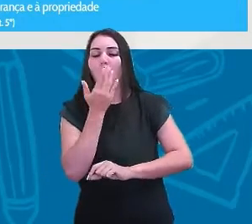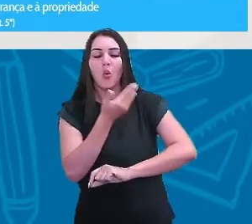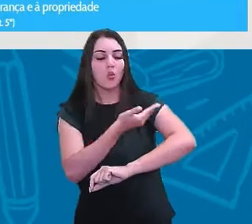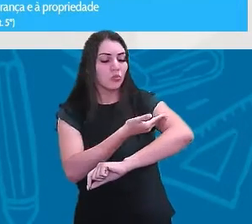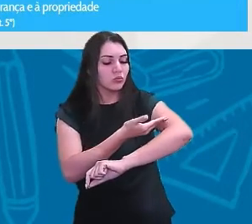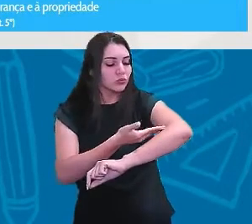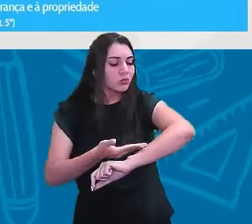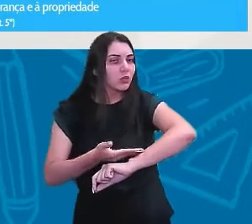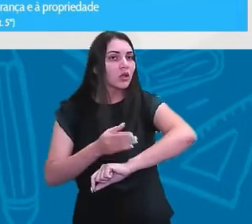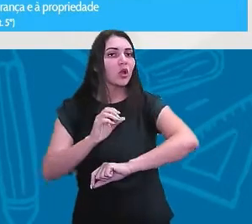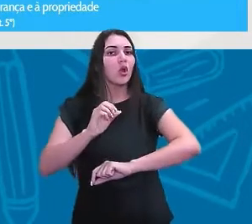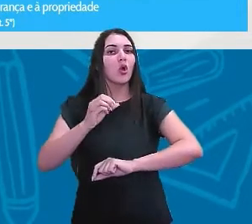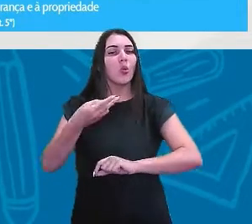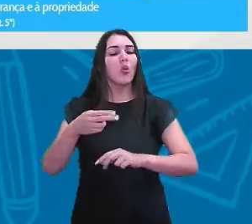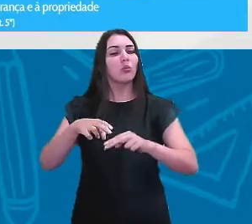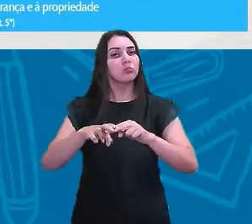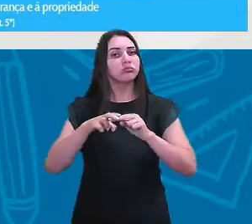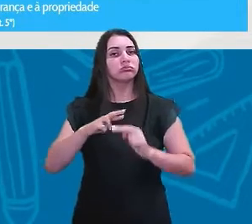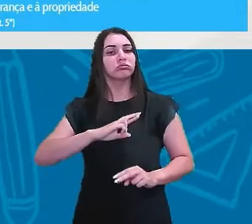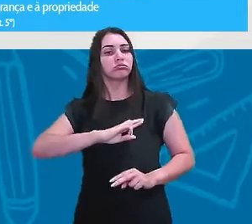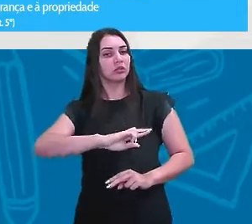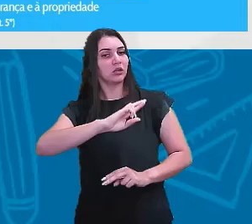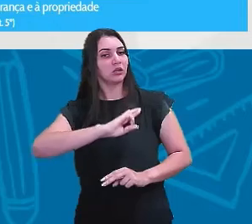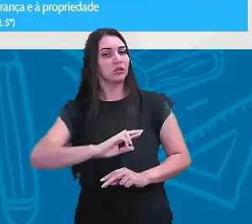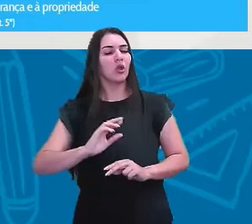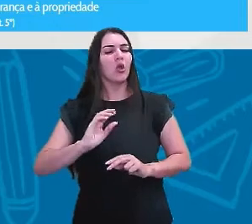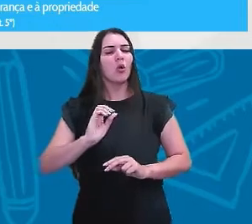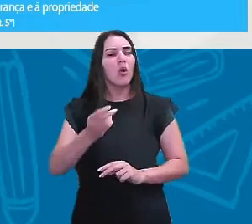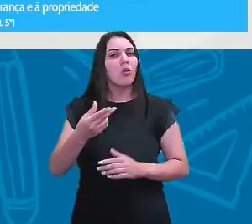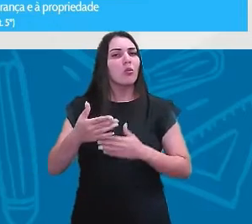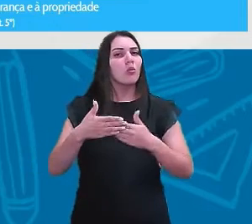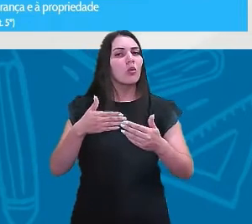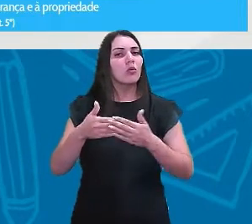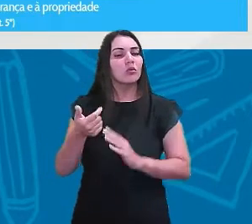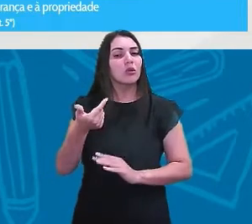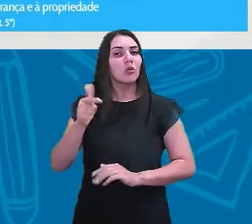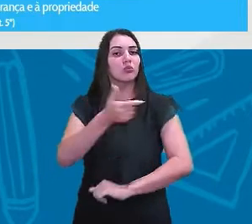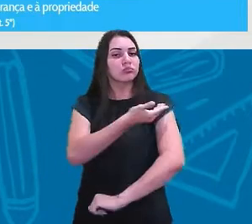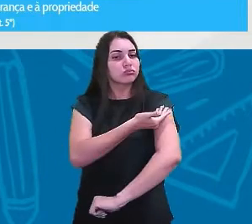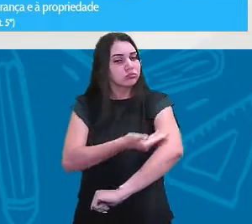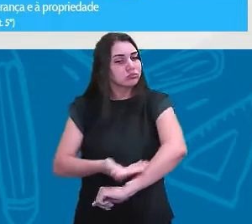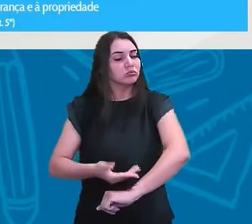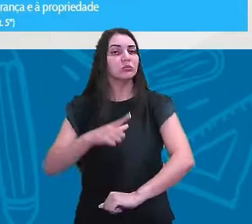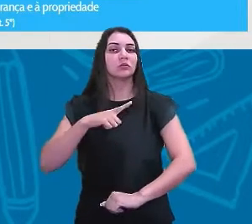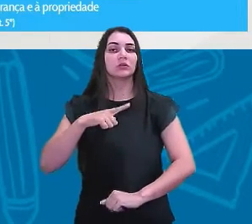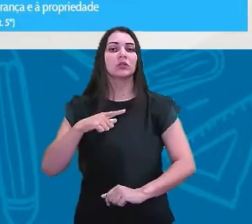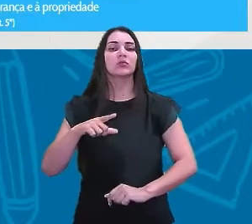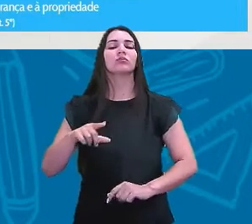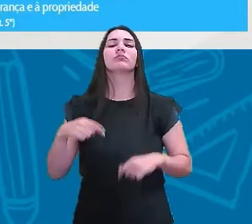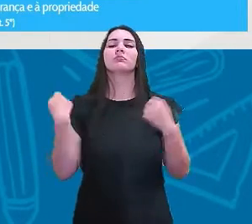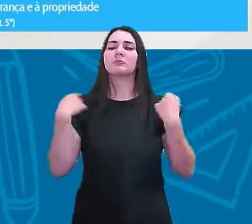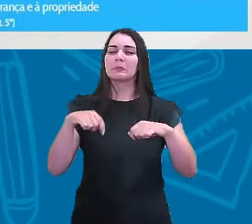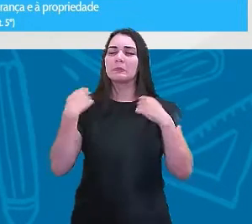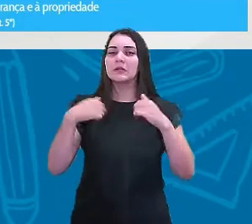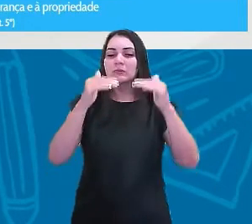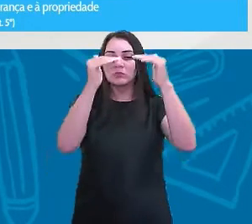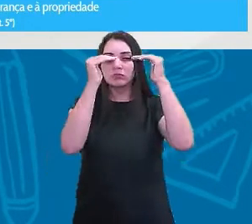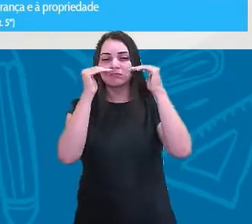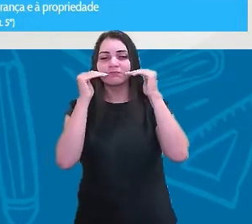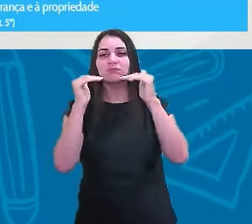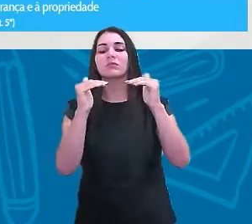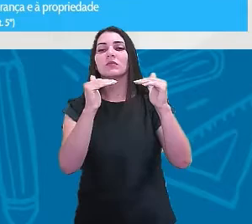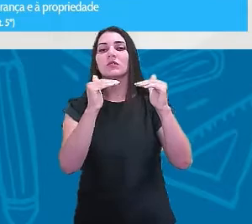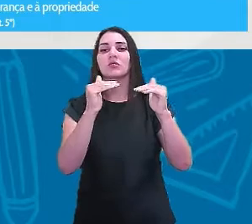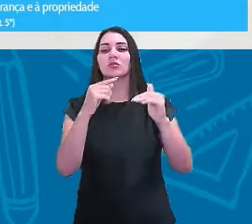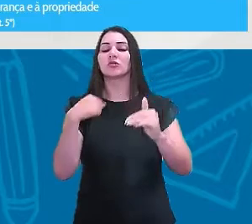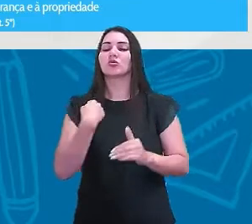pele, ou por conta da religião, ou por conta de qualquer outro costume que seguimos. Temos que ser respeitados.